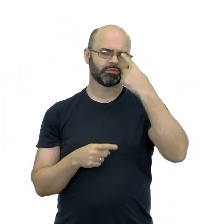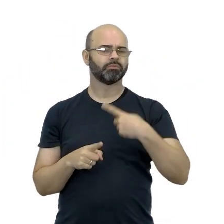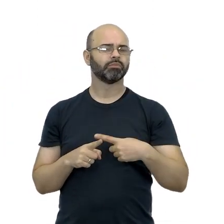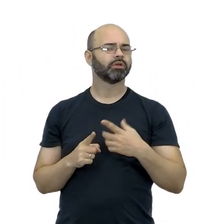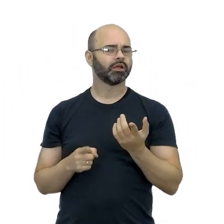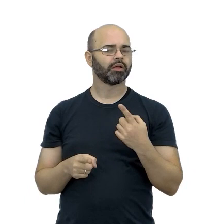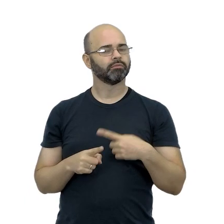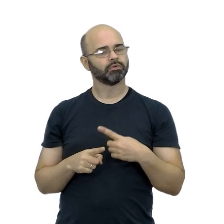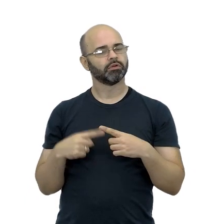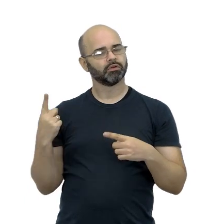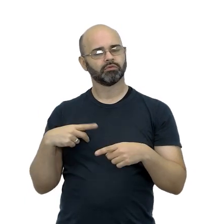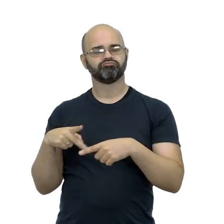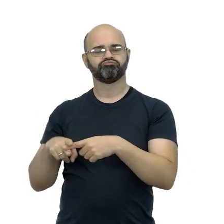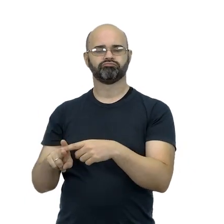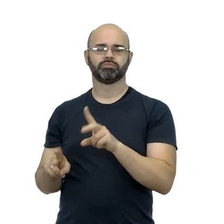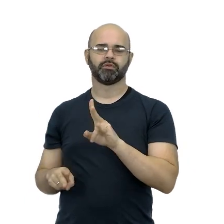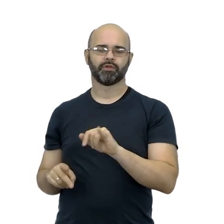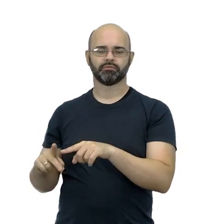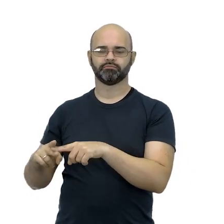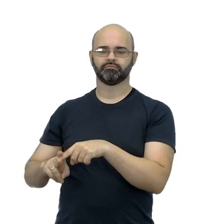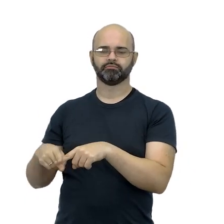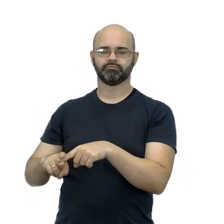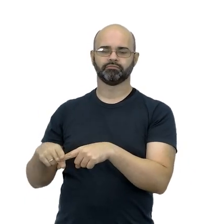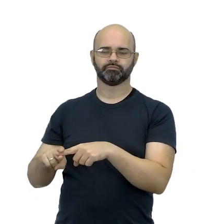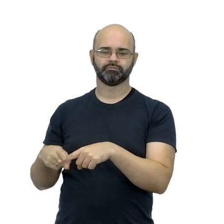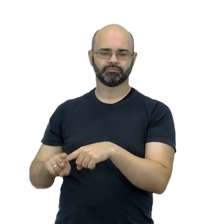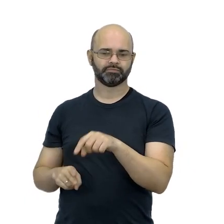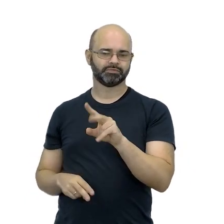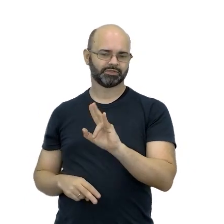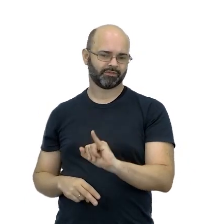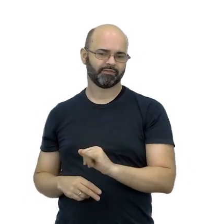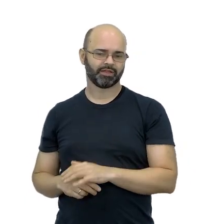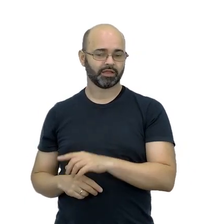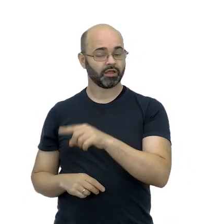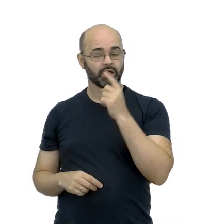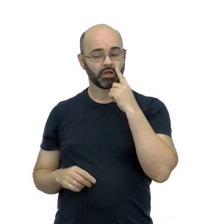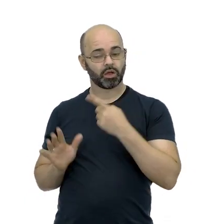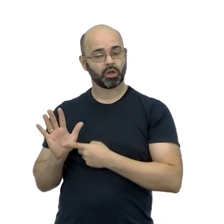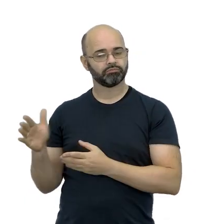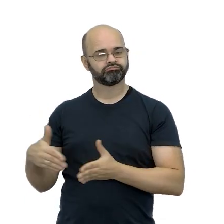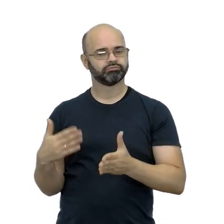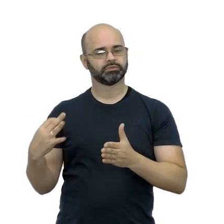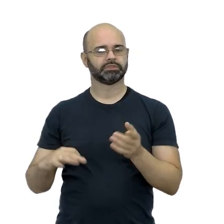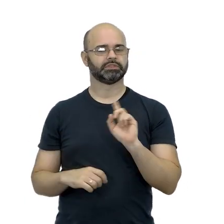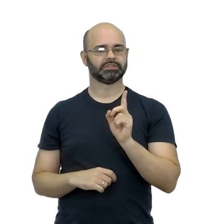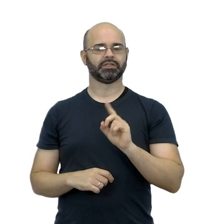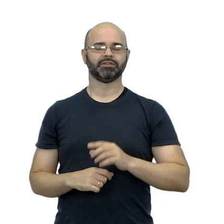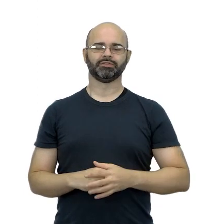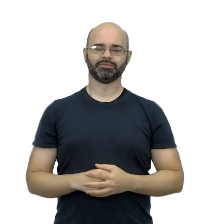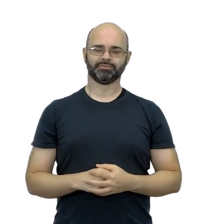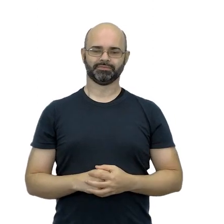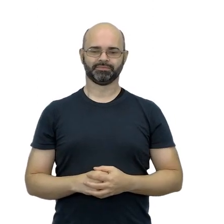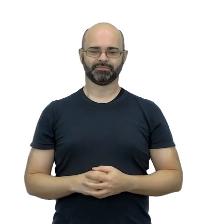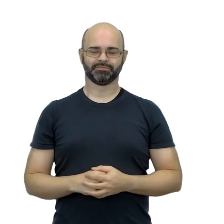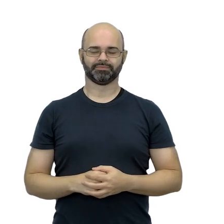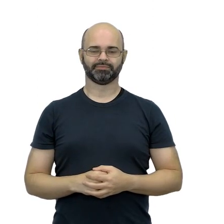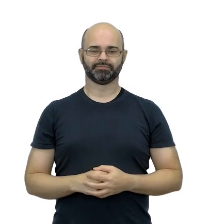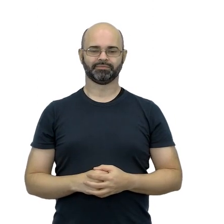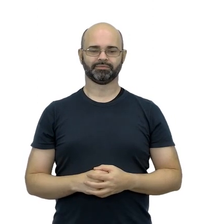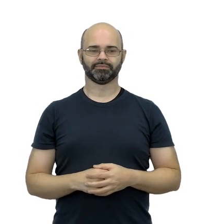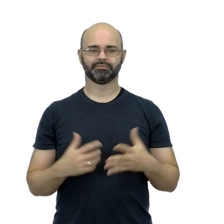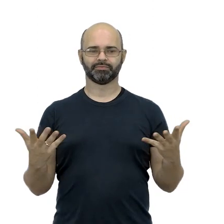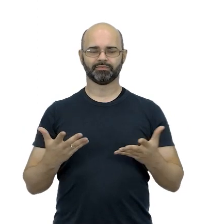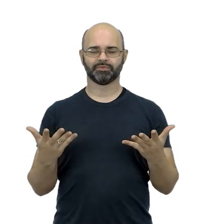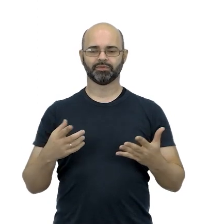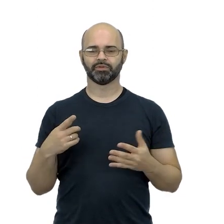Porque aí a gente vai consertar, vai conseguir mexer, vai conseguir mostrar para o aluno que aquele caminho não é o correto. Bom, o que nós trabalhamos no dia de hoje